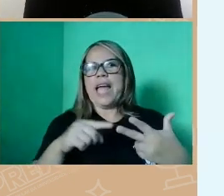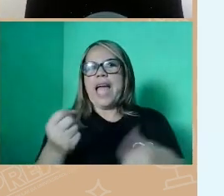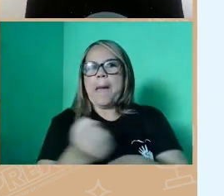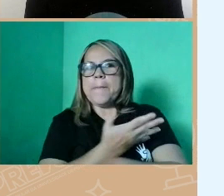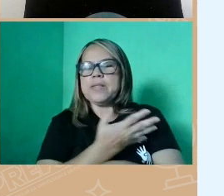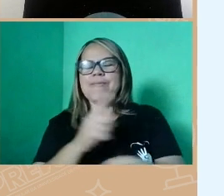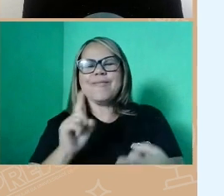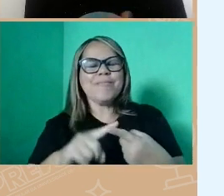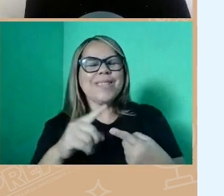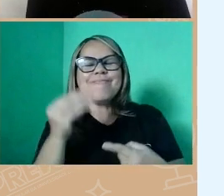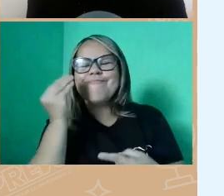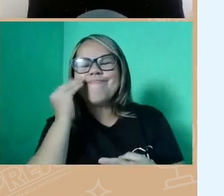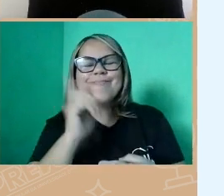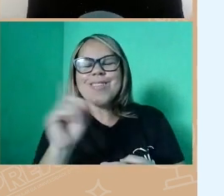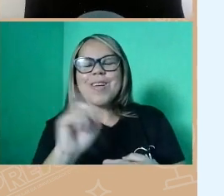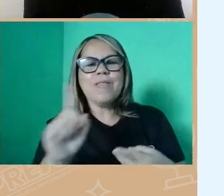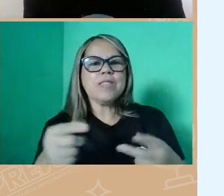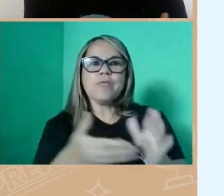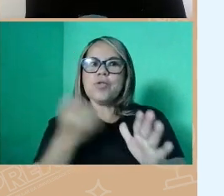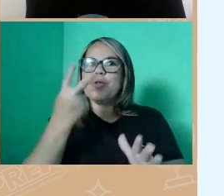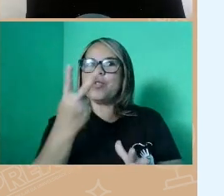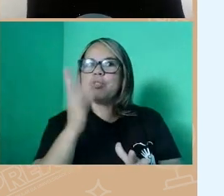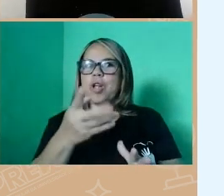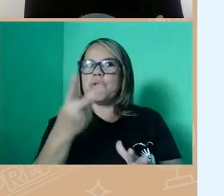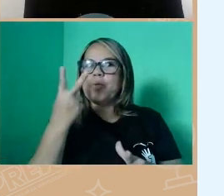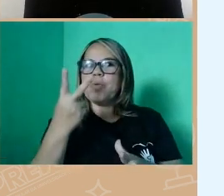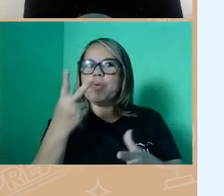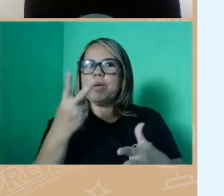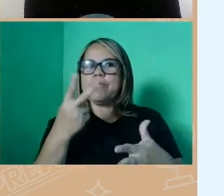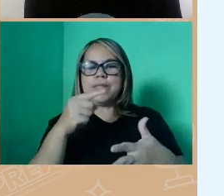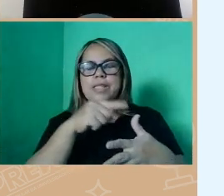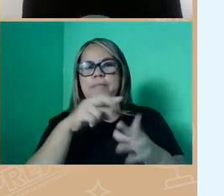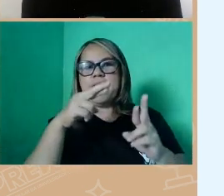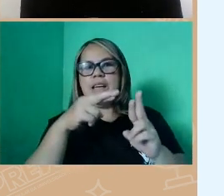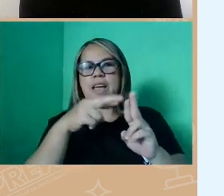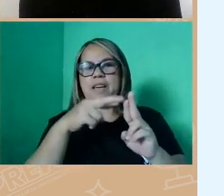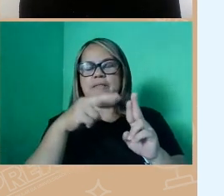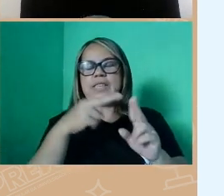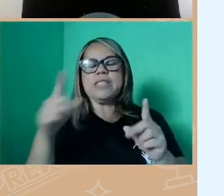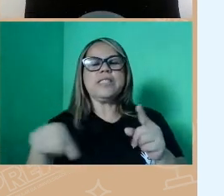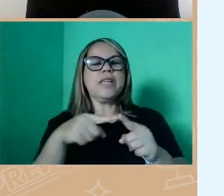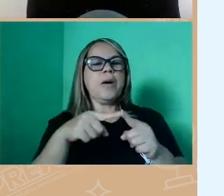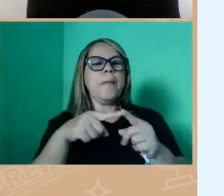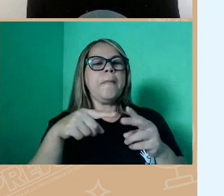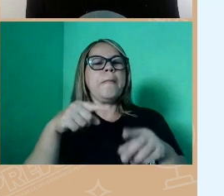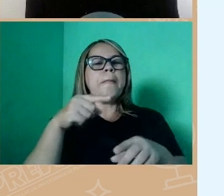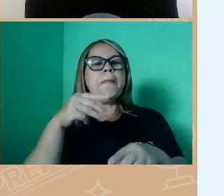também não. A gente já tirou duas. Temos a referencial, metalinguística e conativa.